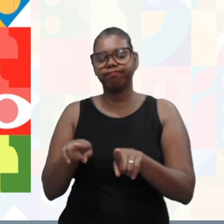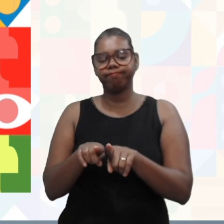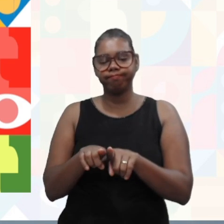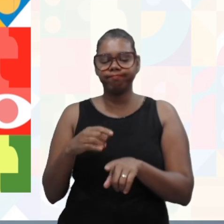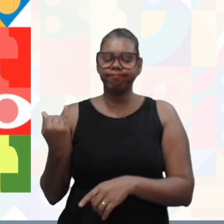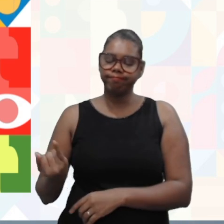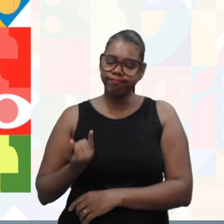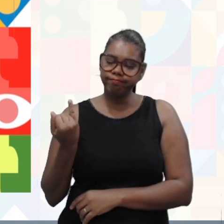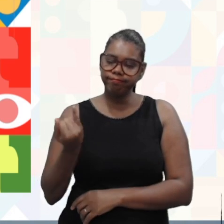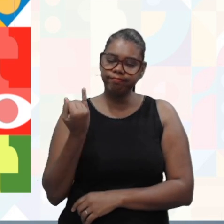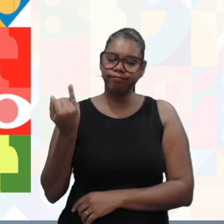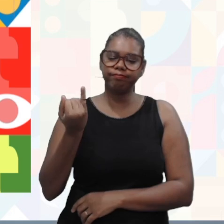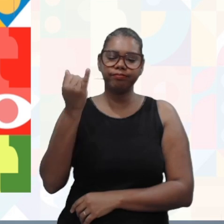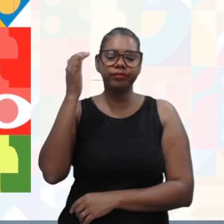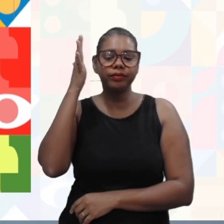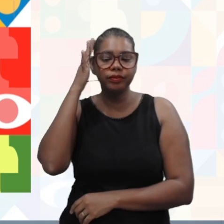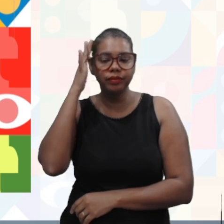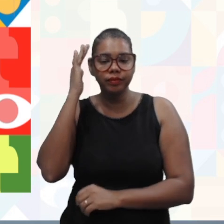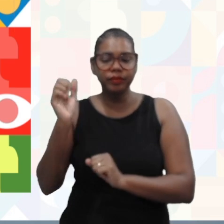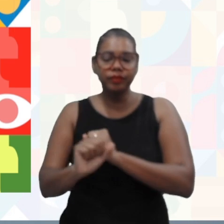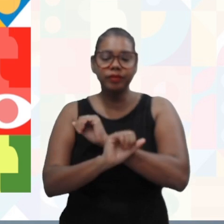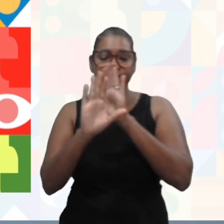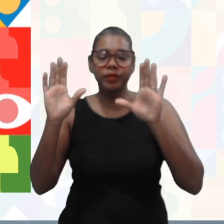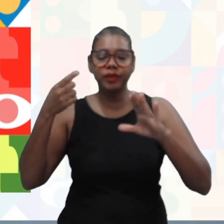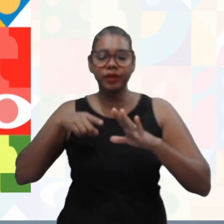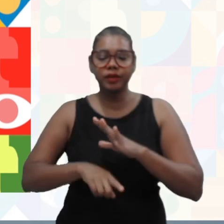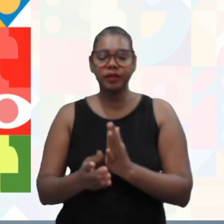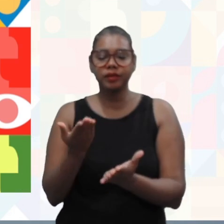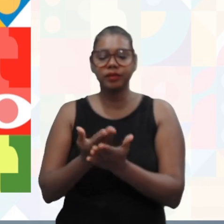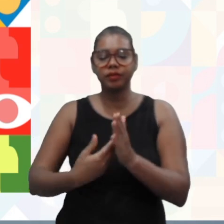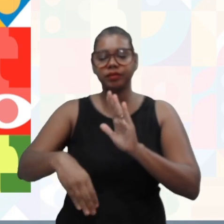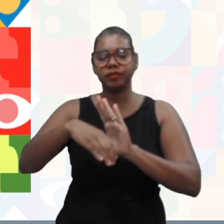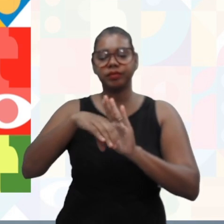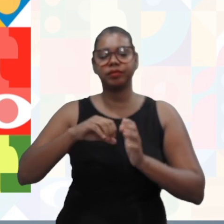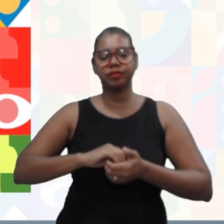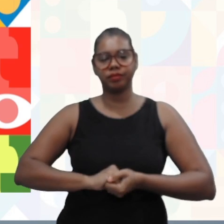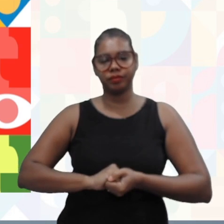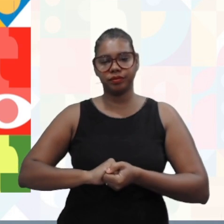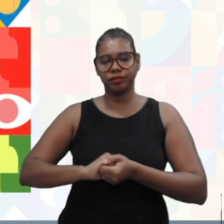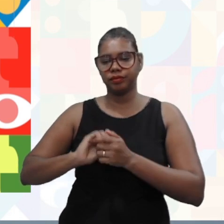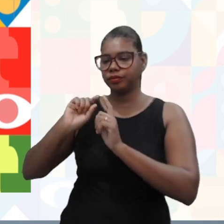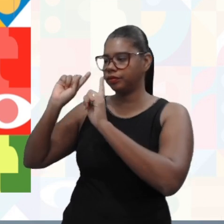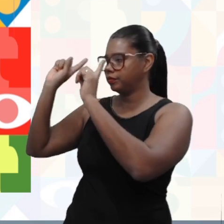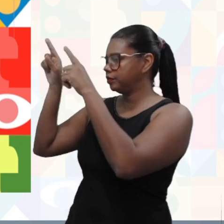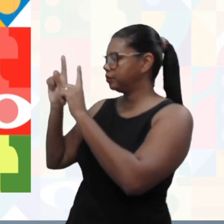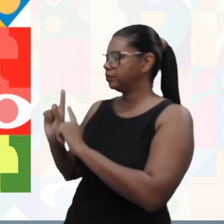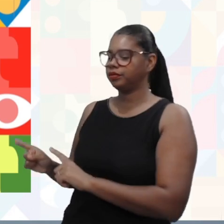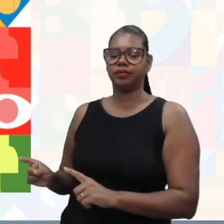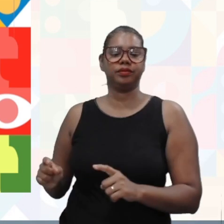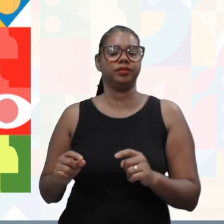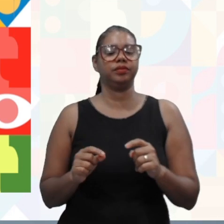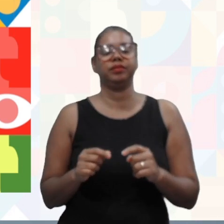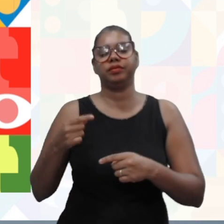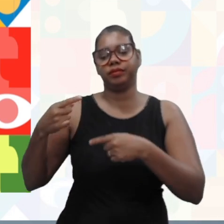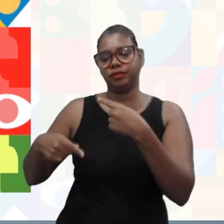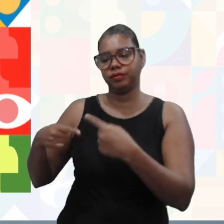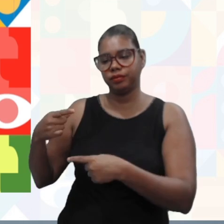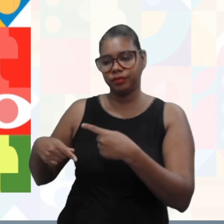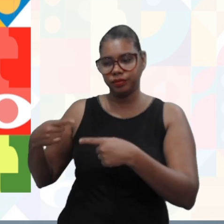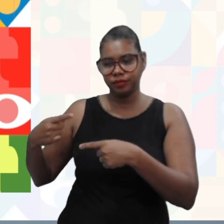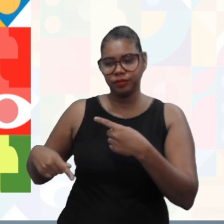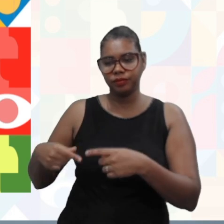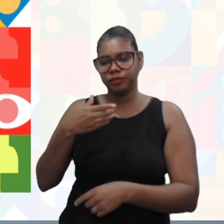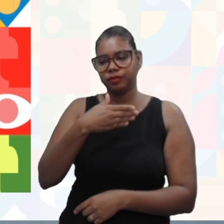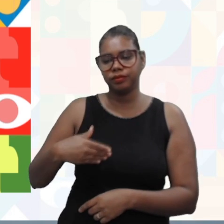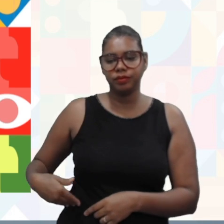tão importante a gente compreender e aprofundar esses conceitos. As políticas públicas, elas são